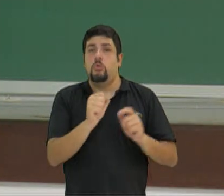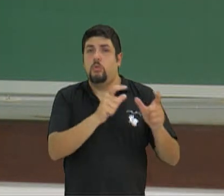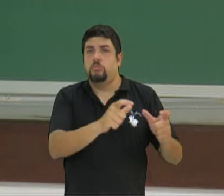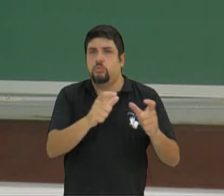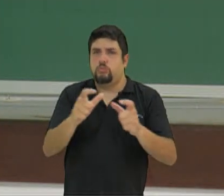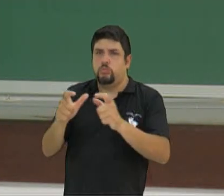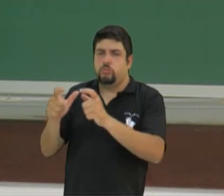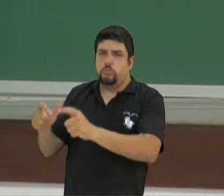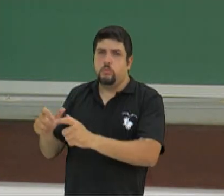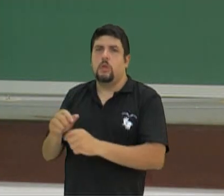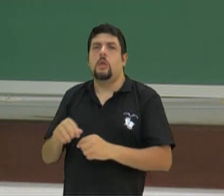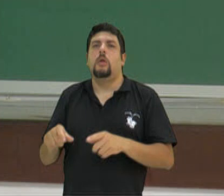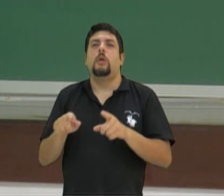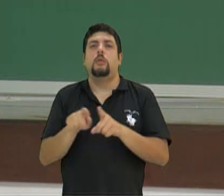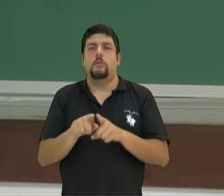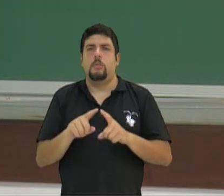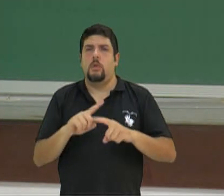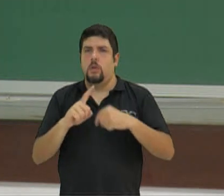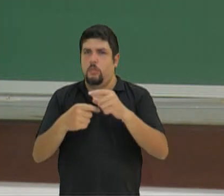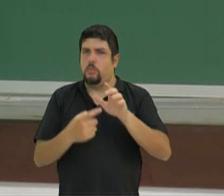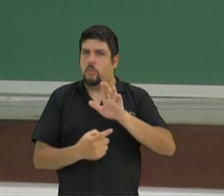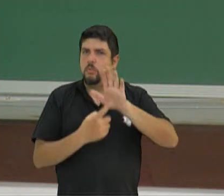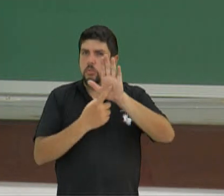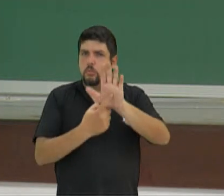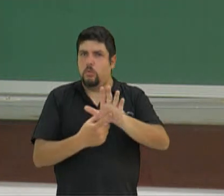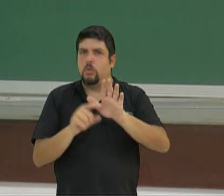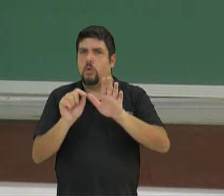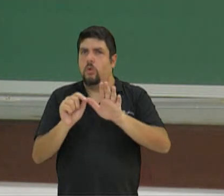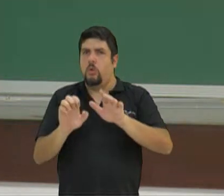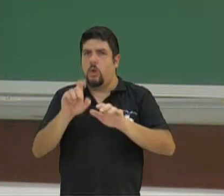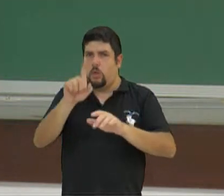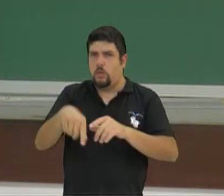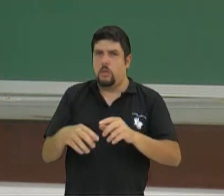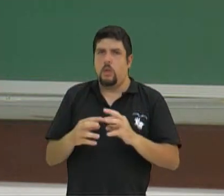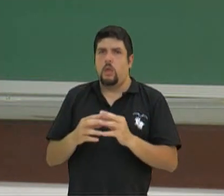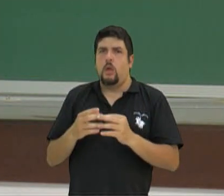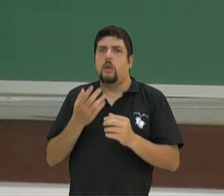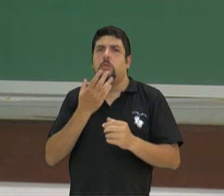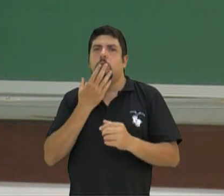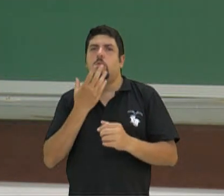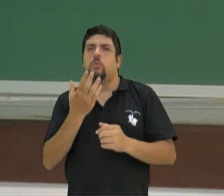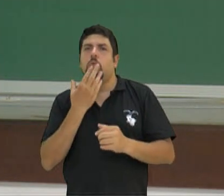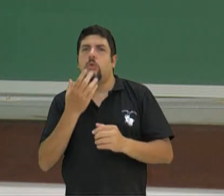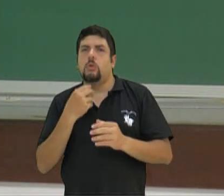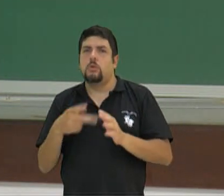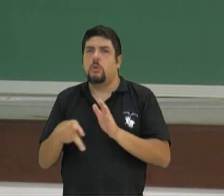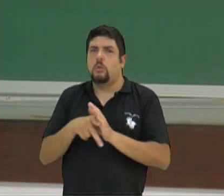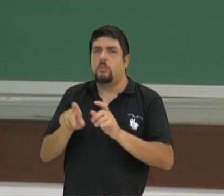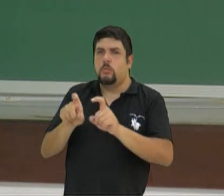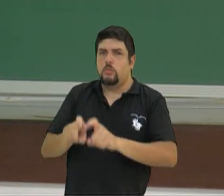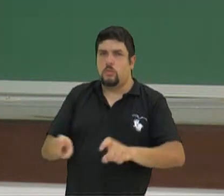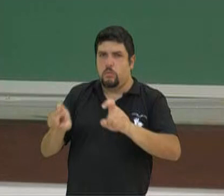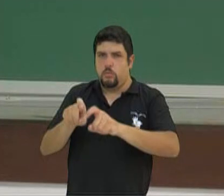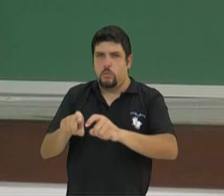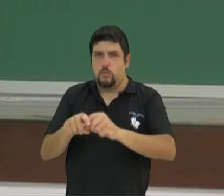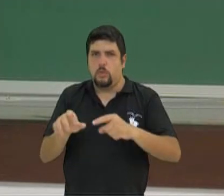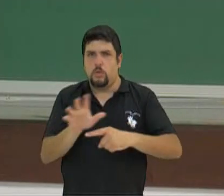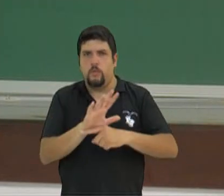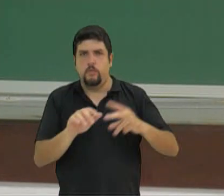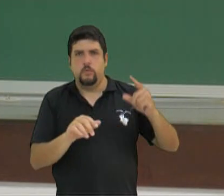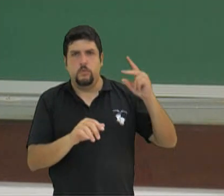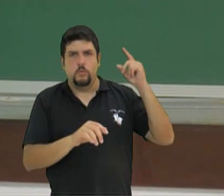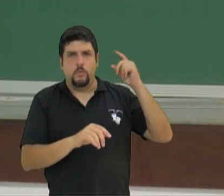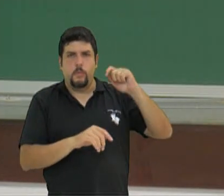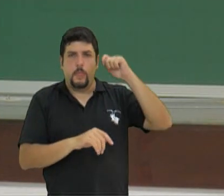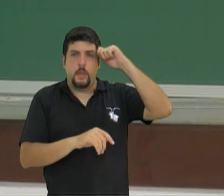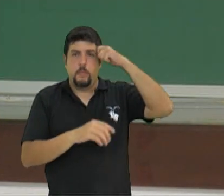vídeo é muito interessante, eu vou mostrar o colorido, a versão colorida que fizeram, colorido por computação gráfica, tá, pessoal? Mas era preto